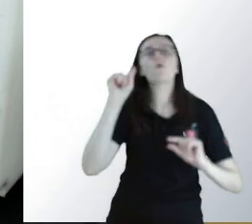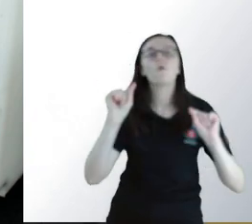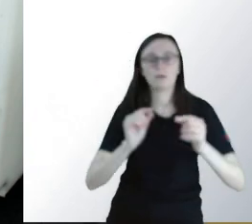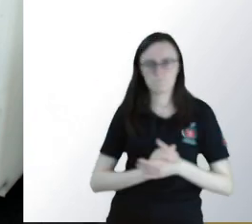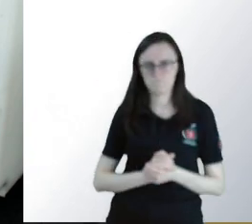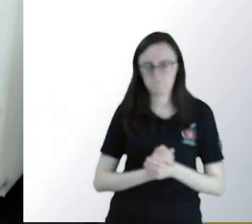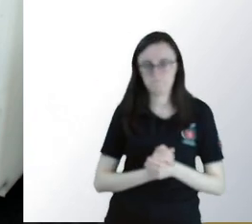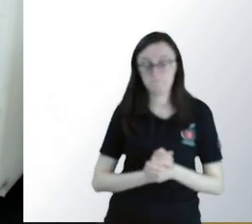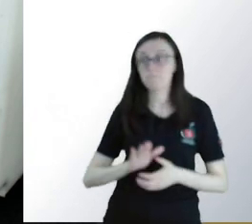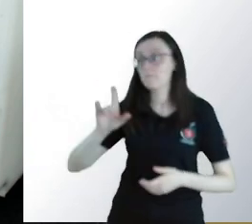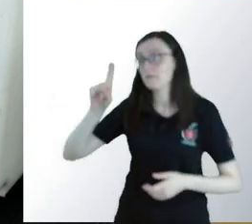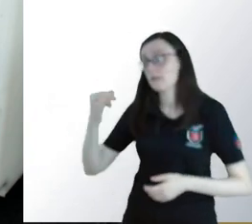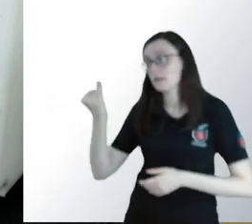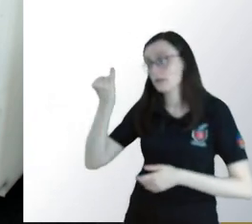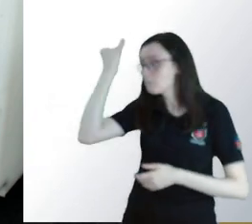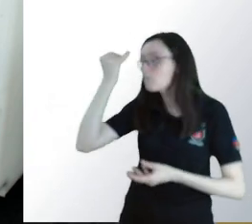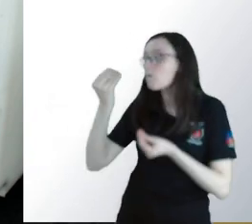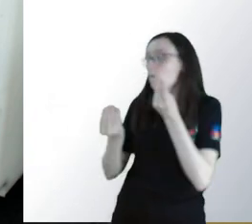importante que essa situação